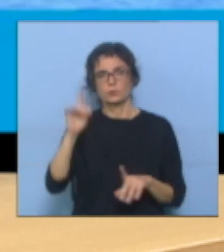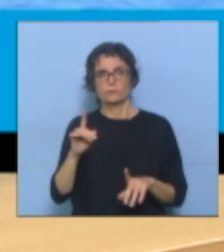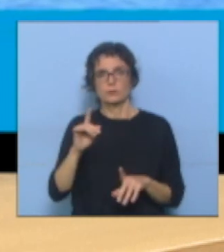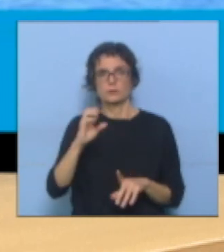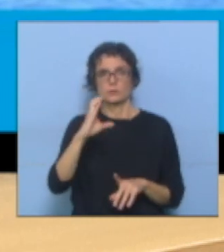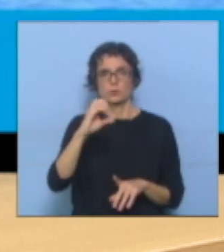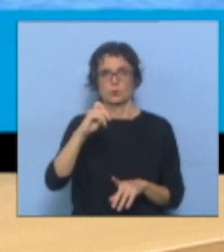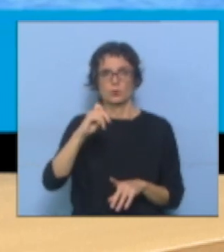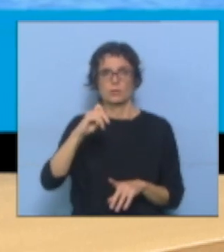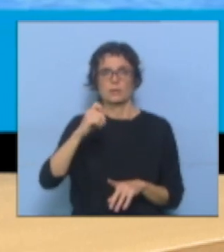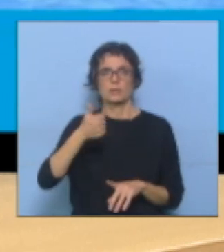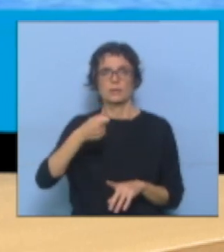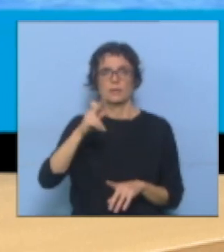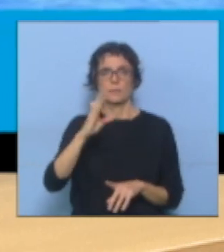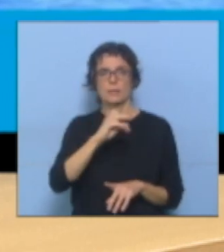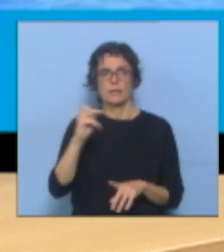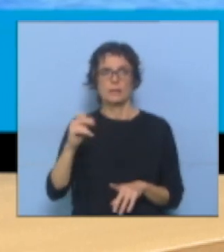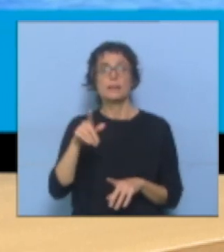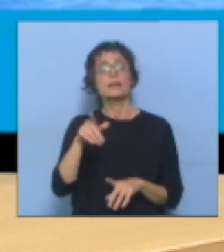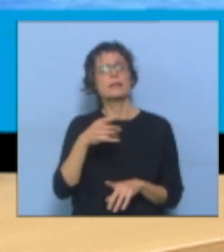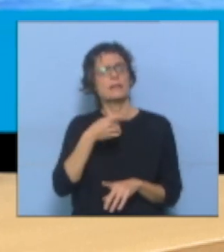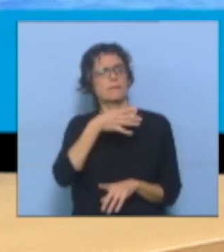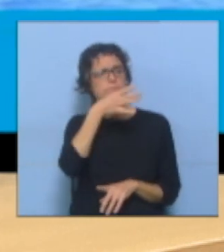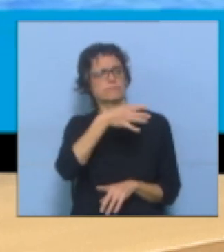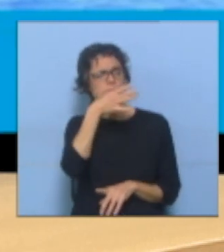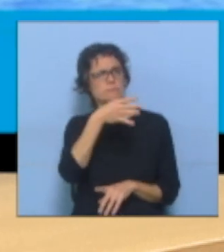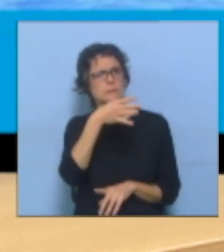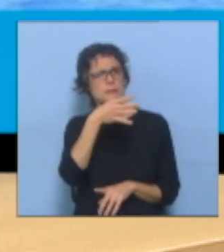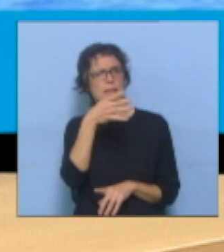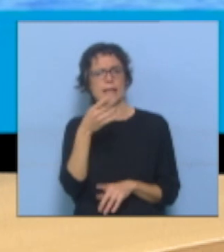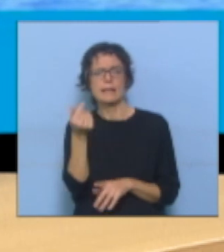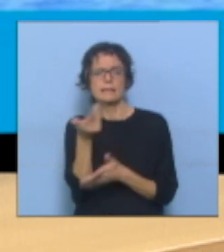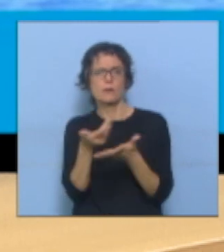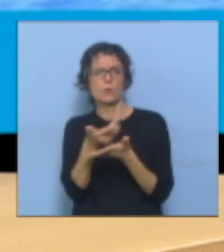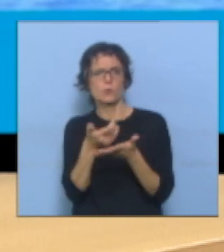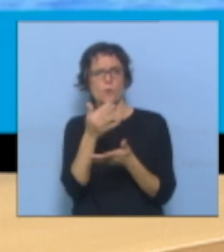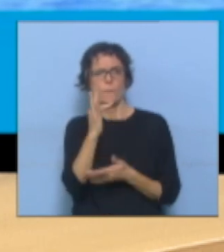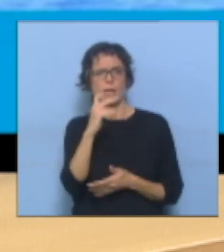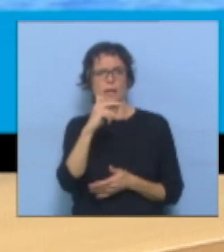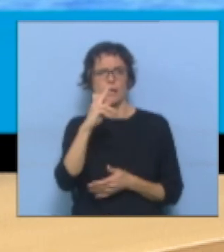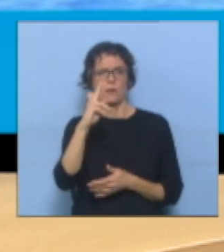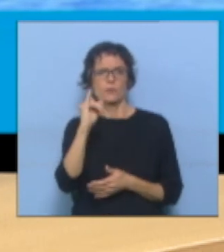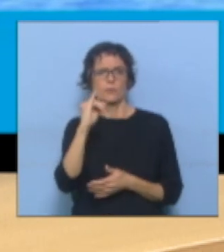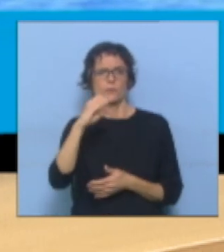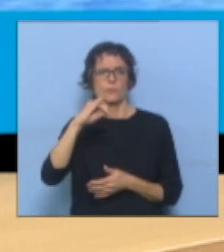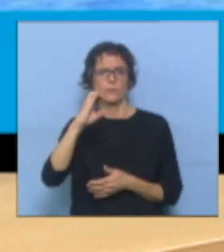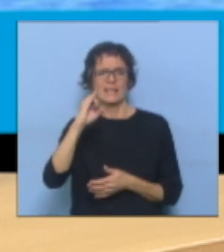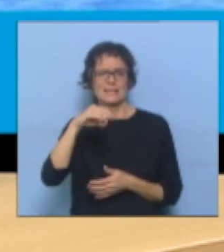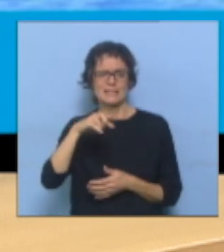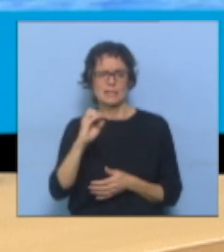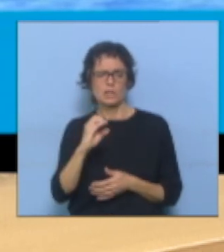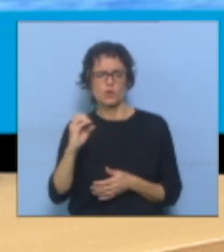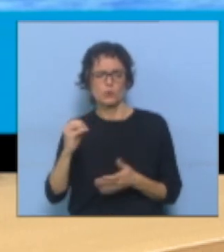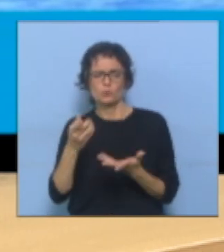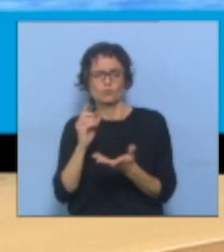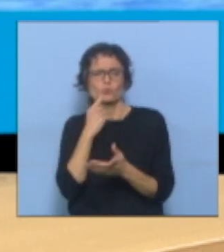que significa a economia de Francisco a um economista clássico e, portanto, explicada a um economista clássico. E ele